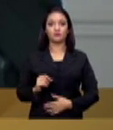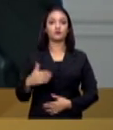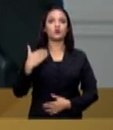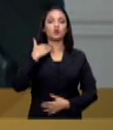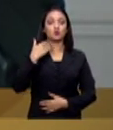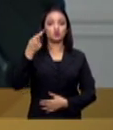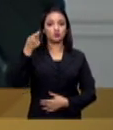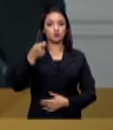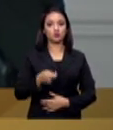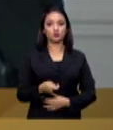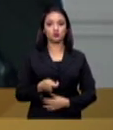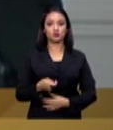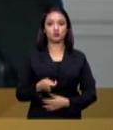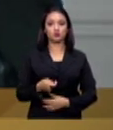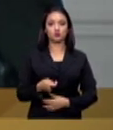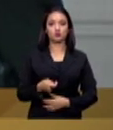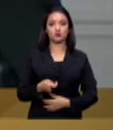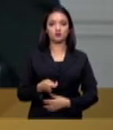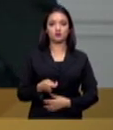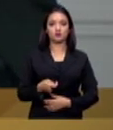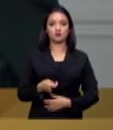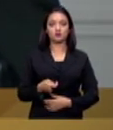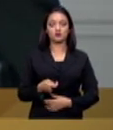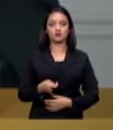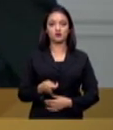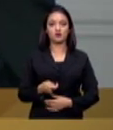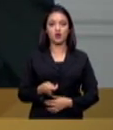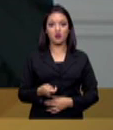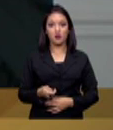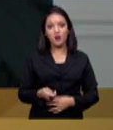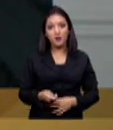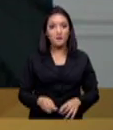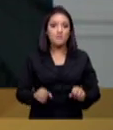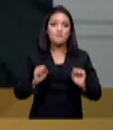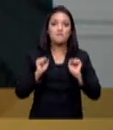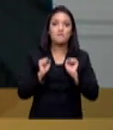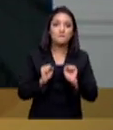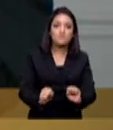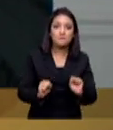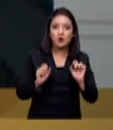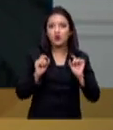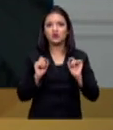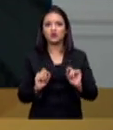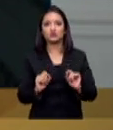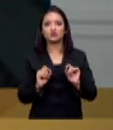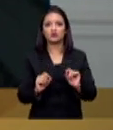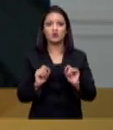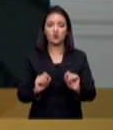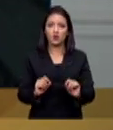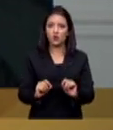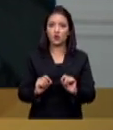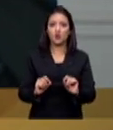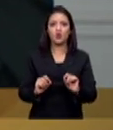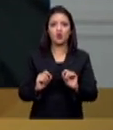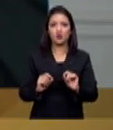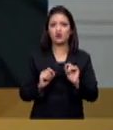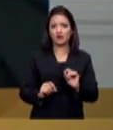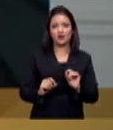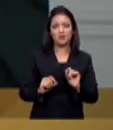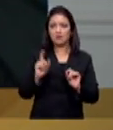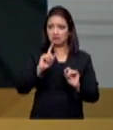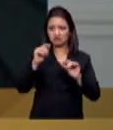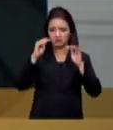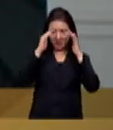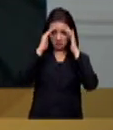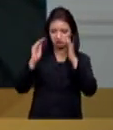que o mandado de segurança poderia afastar difusamente a incidência daquelas espécies normativas por inconstitucionalidade e conceder